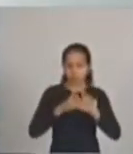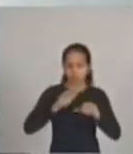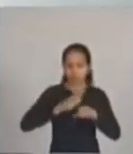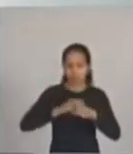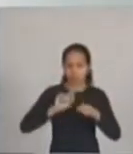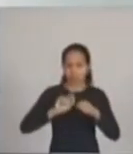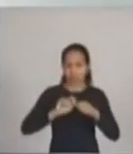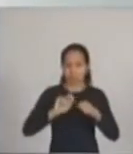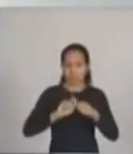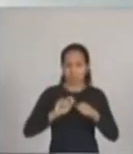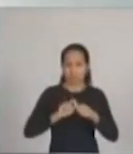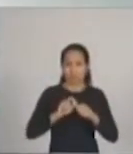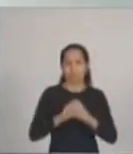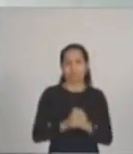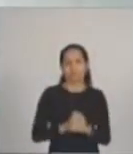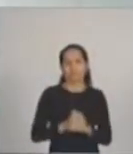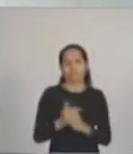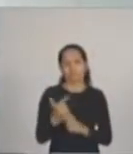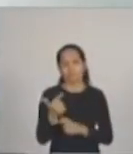eu fiz a indicação a